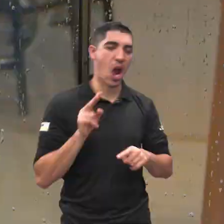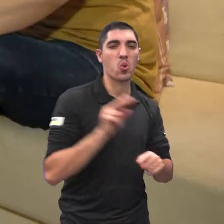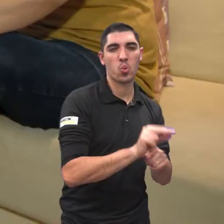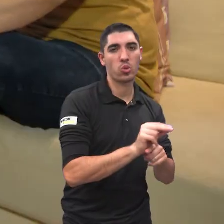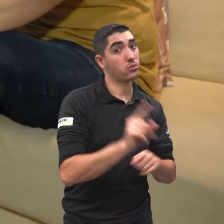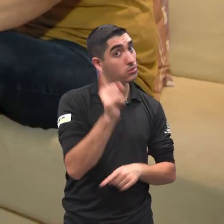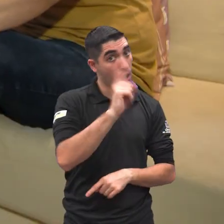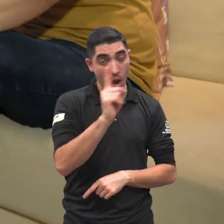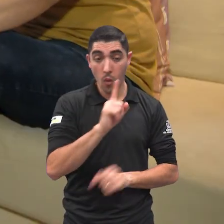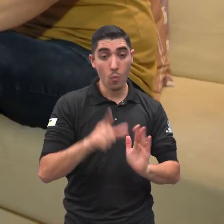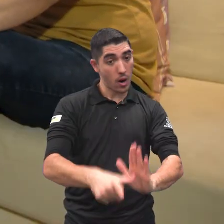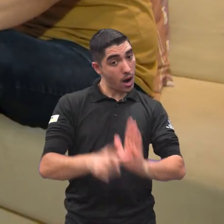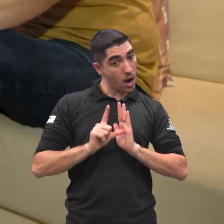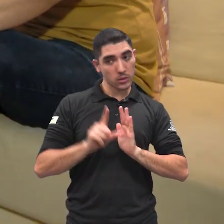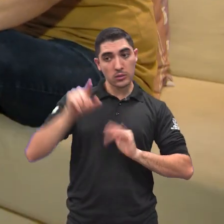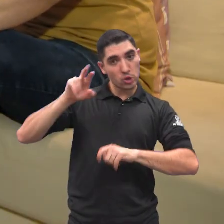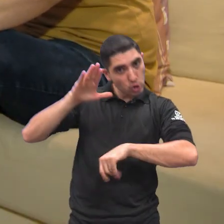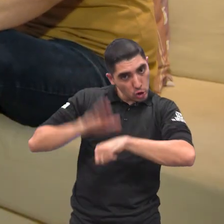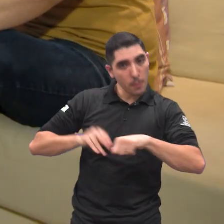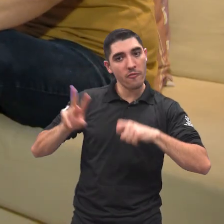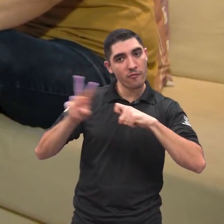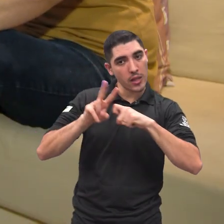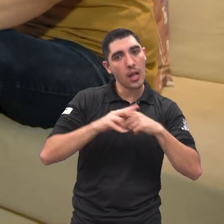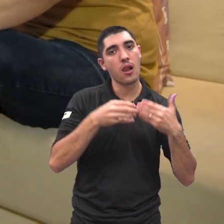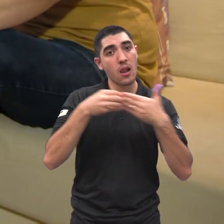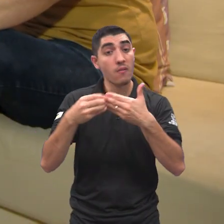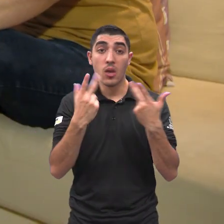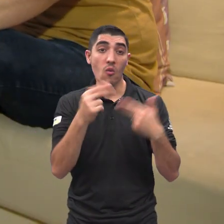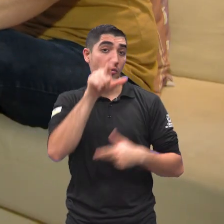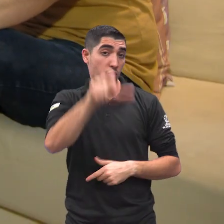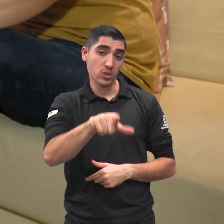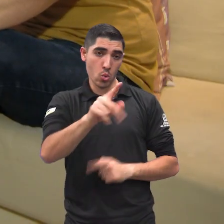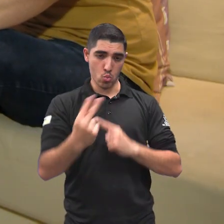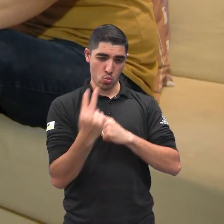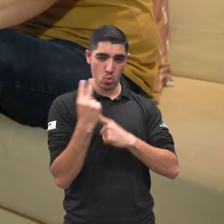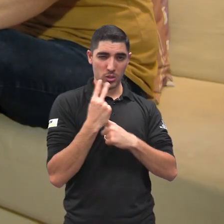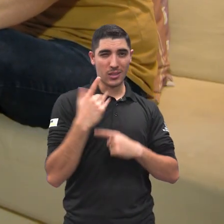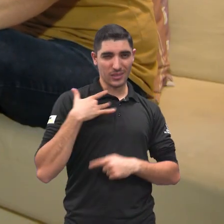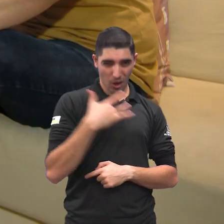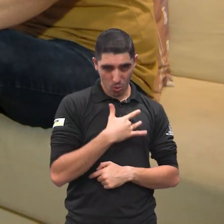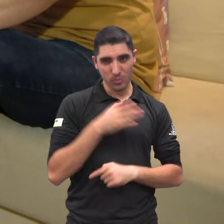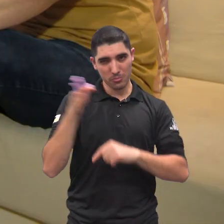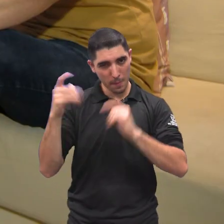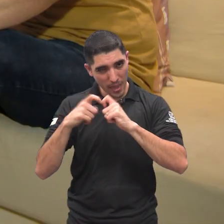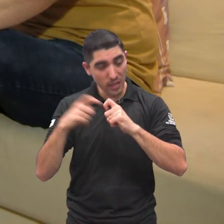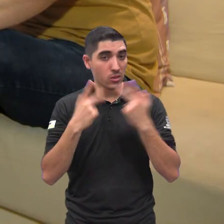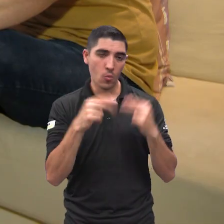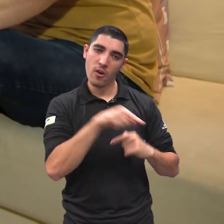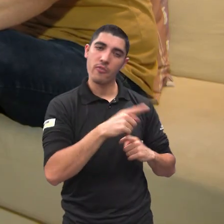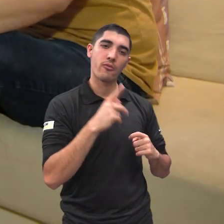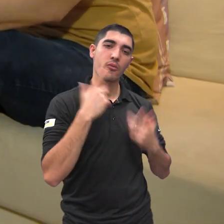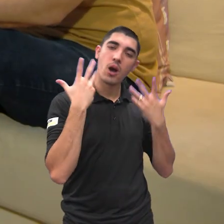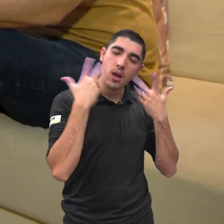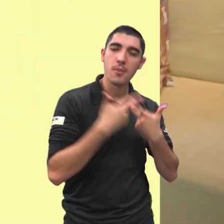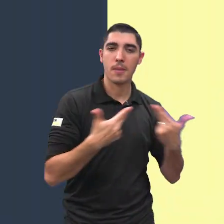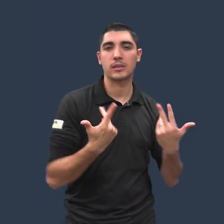Isso não pode acontecer. Você tem que cuidar do seu bichinho como você cuidaria de você mesmo. E aí você vai ter ele vivendo saudável por muito